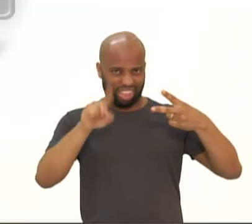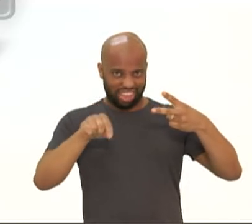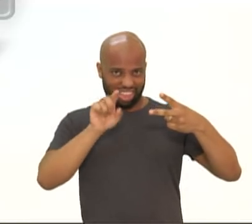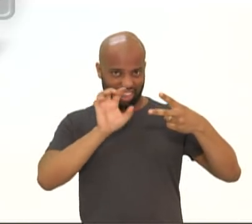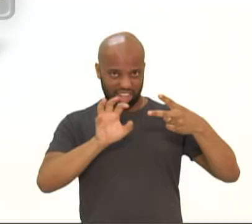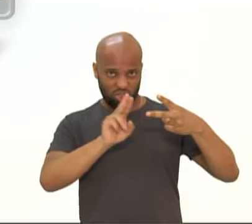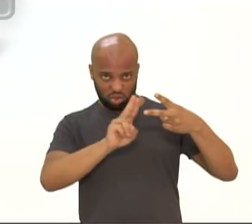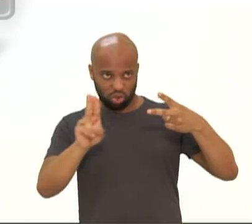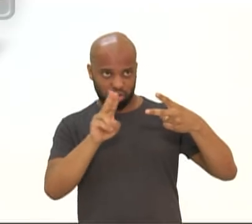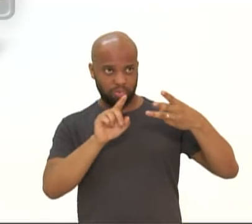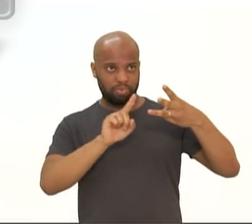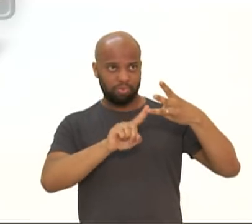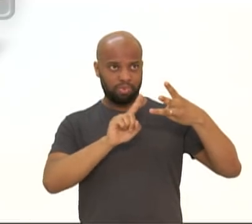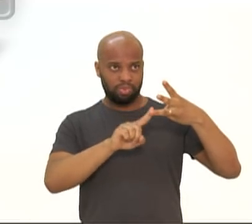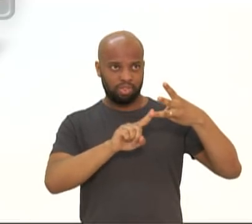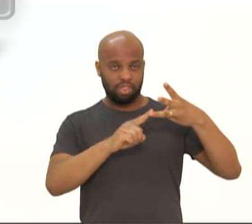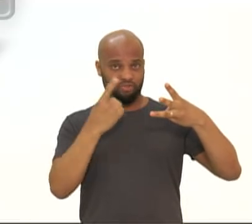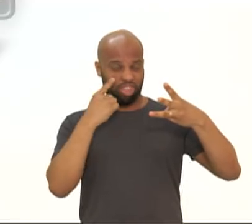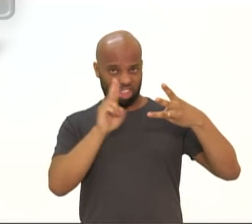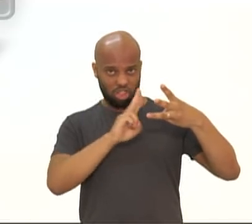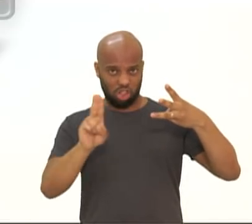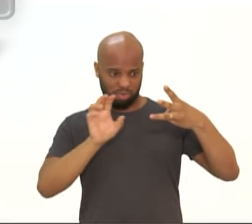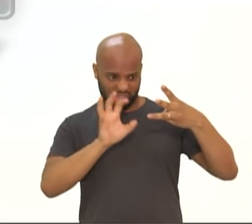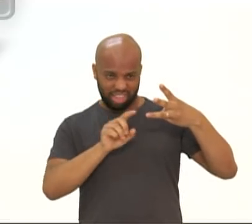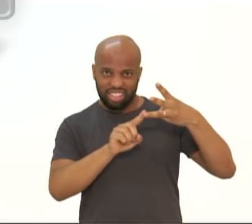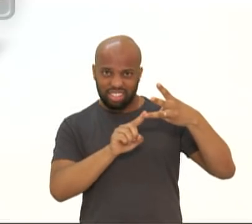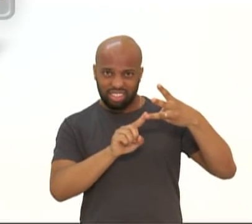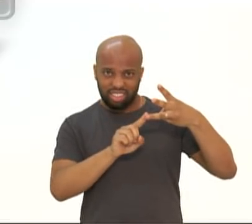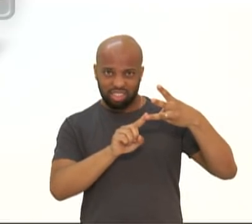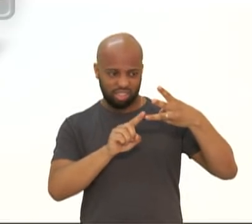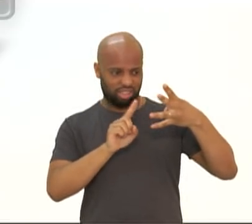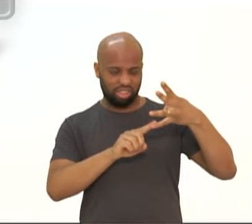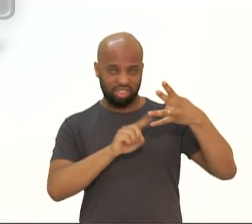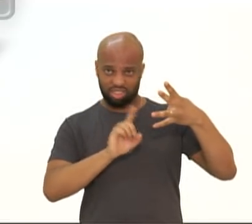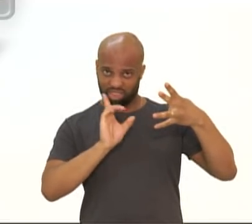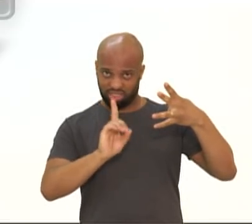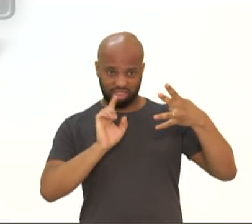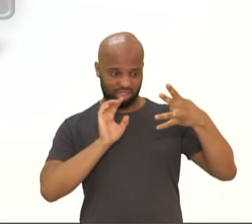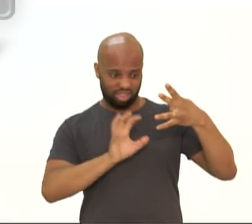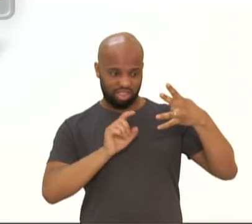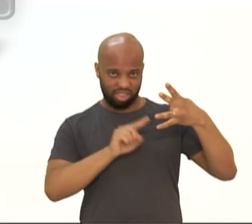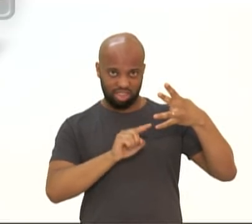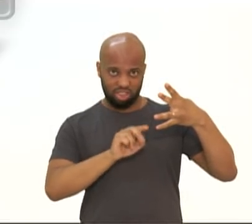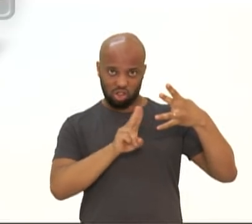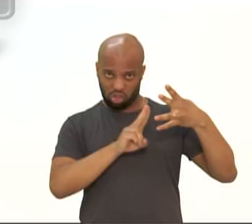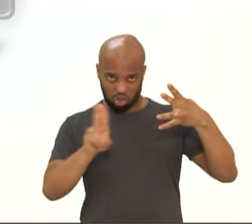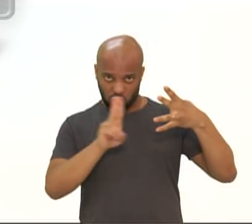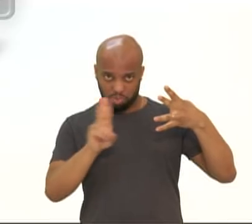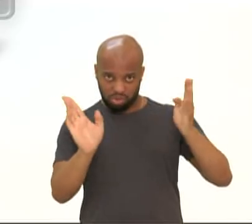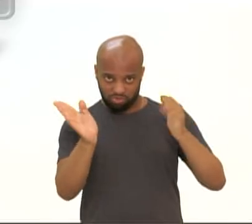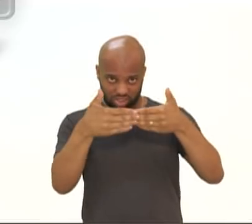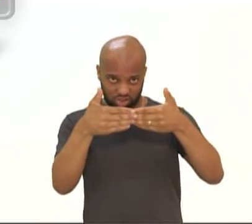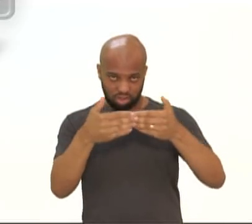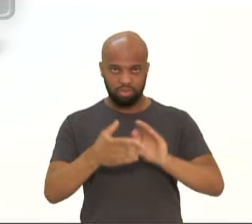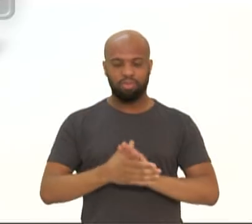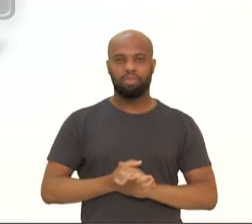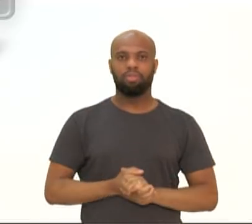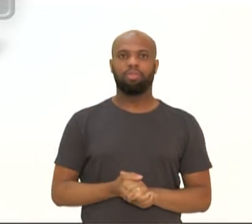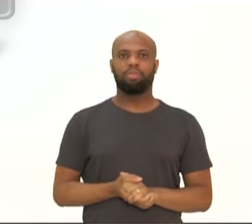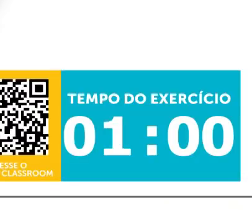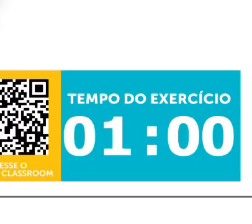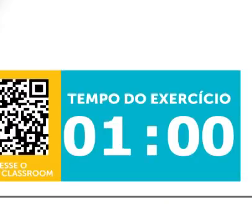epiglote? Na alternativa C, a laringe? Ou na alternativa D, foi a faringe?